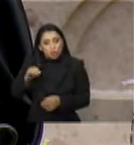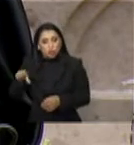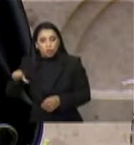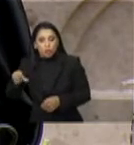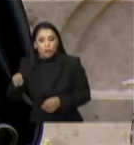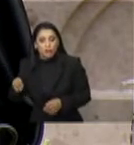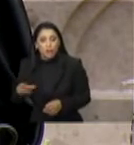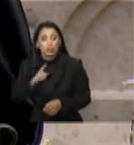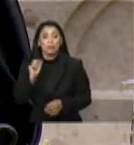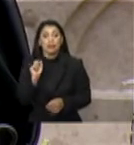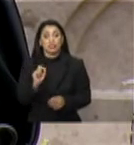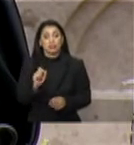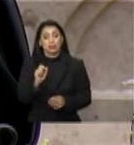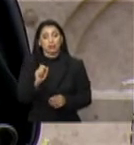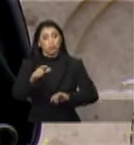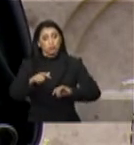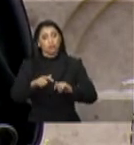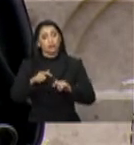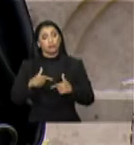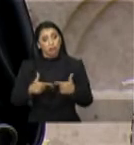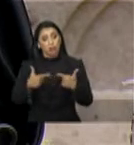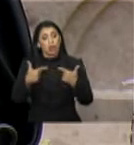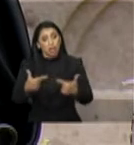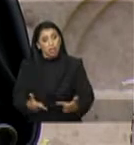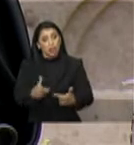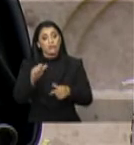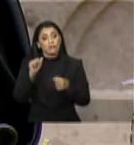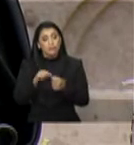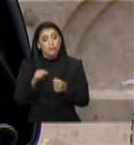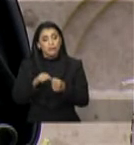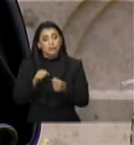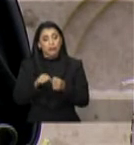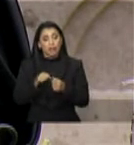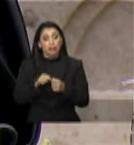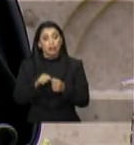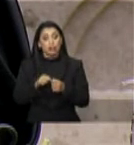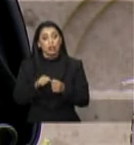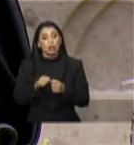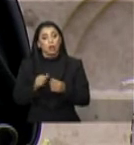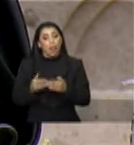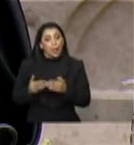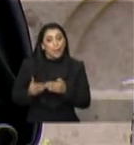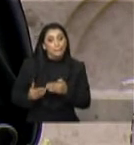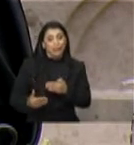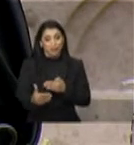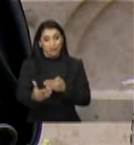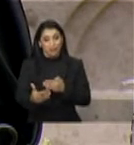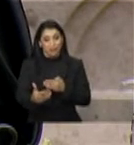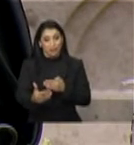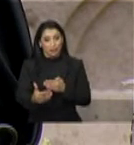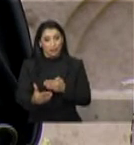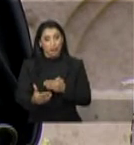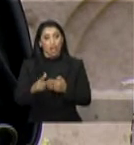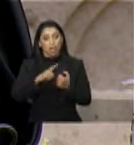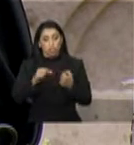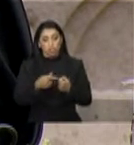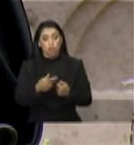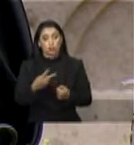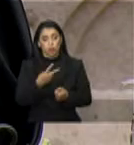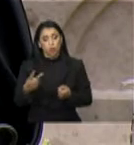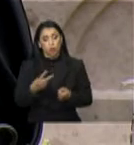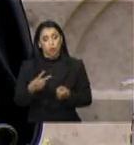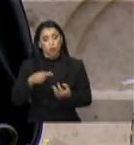mas sim as operações que foram praticadas em relação a essas a partir daquela data artigo segundo